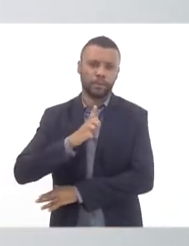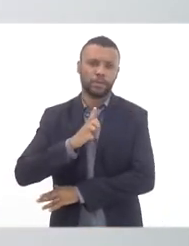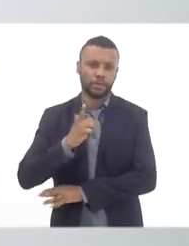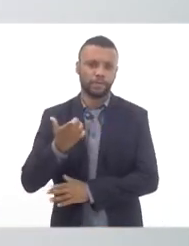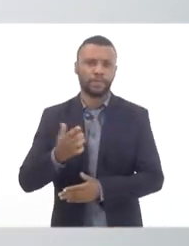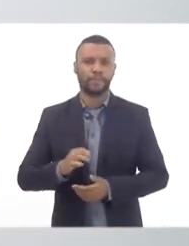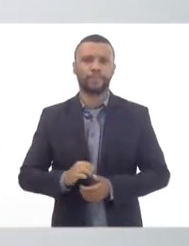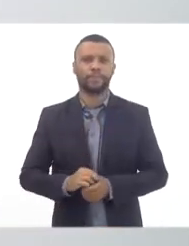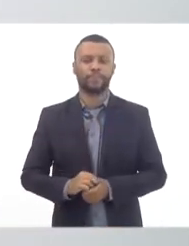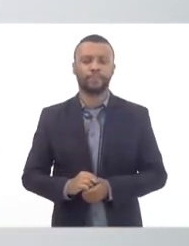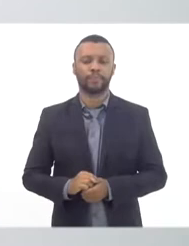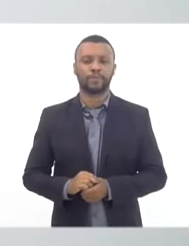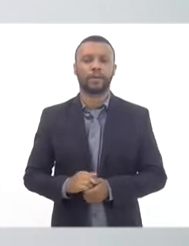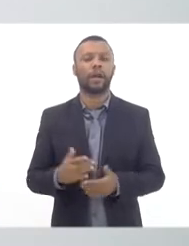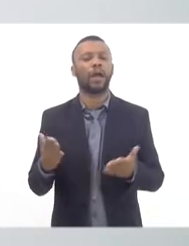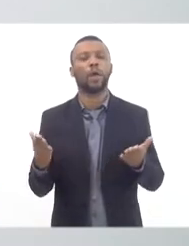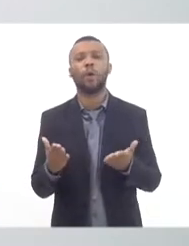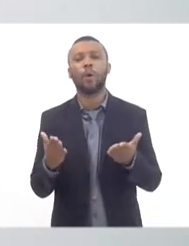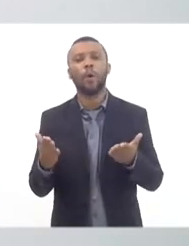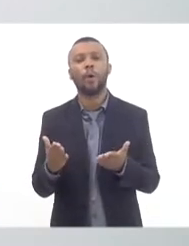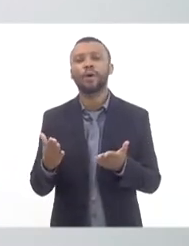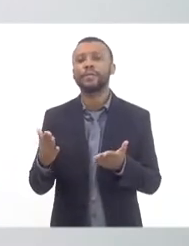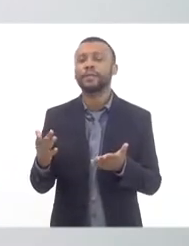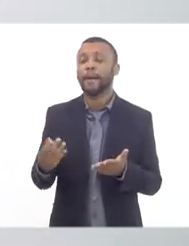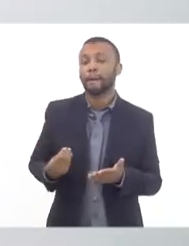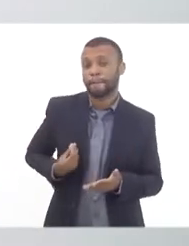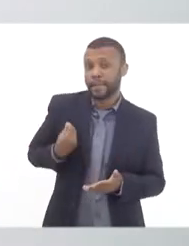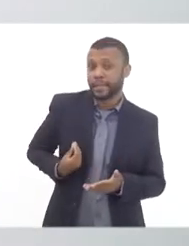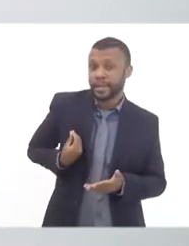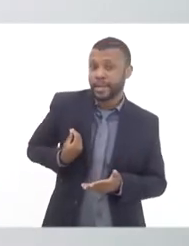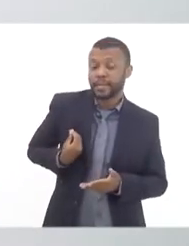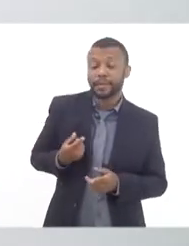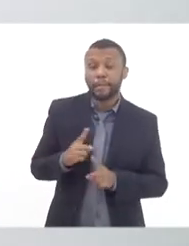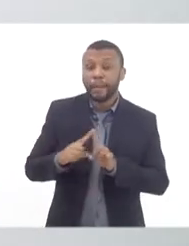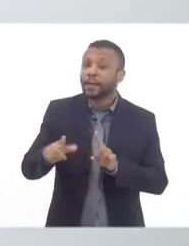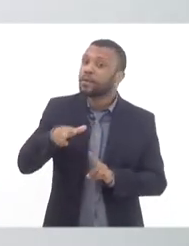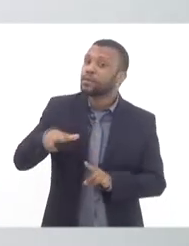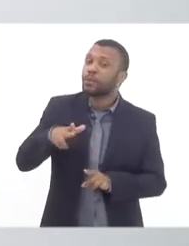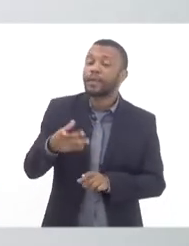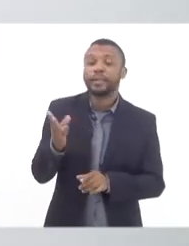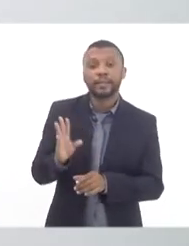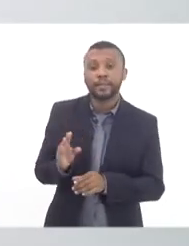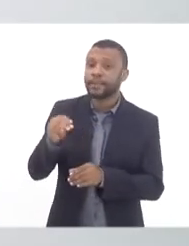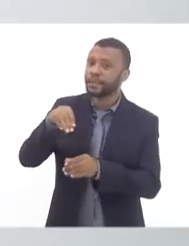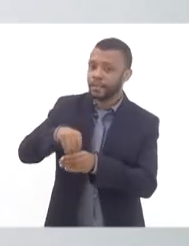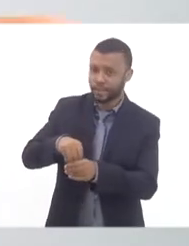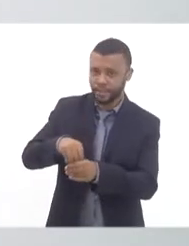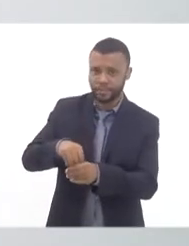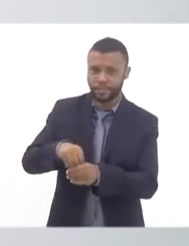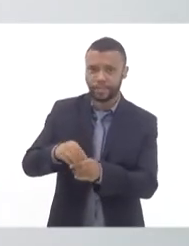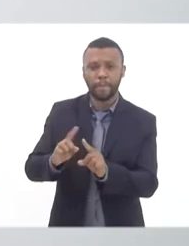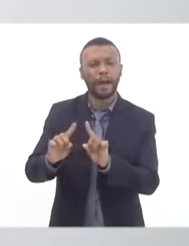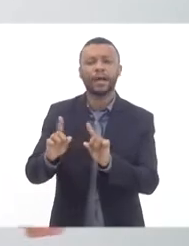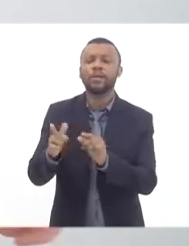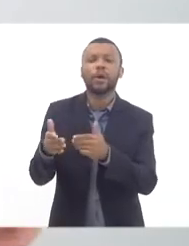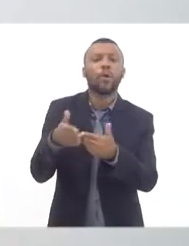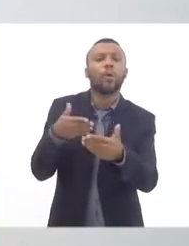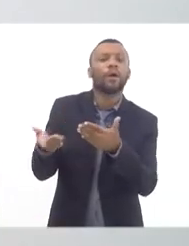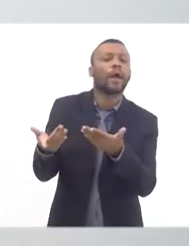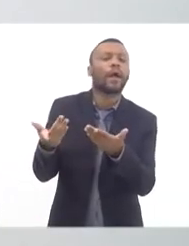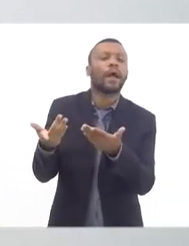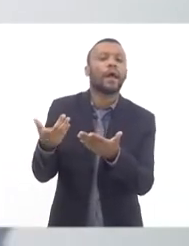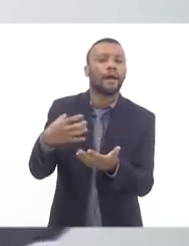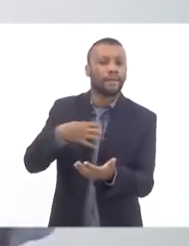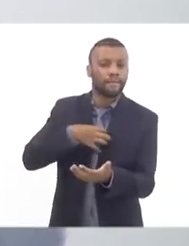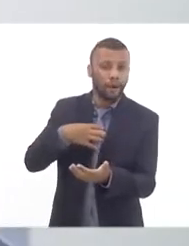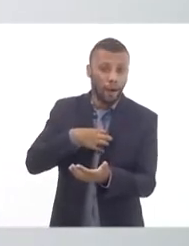né? E que hoje está, mas não dentro. Né? Mas, de qualquer maneira, está presente aqui